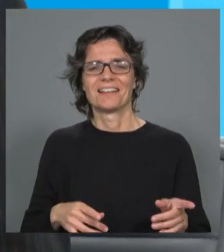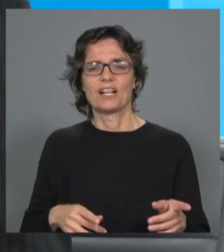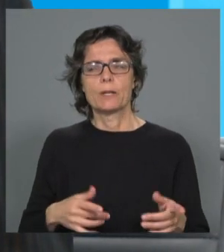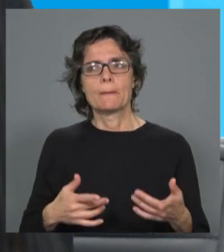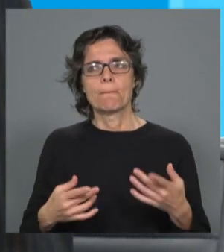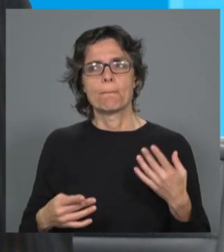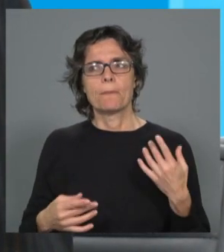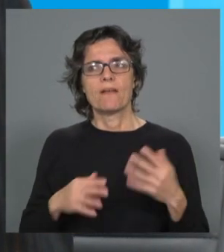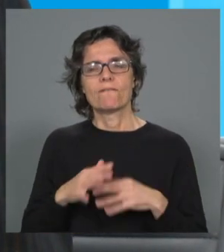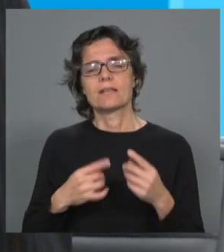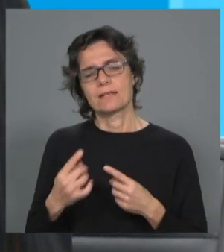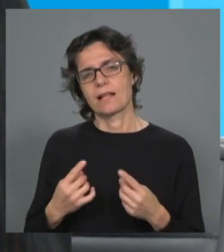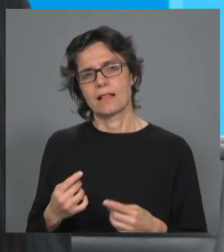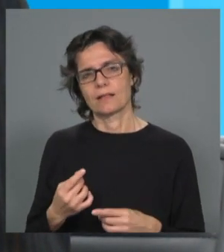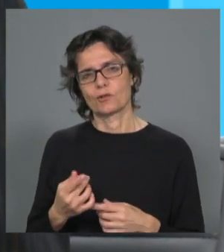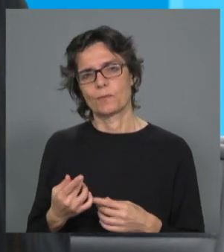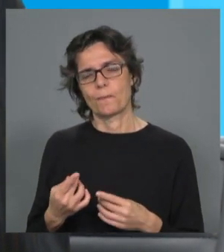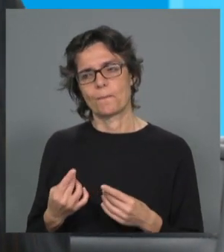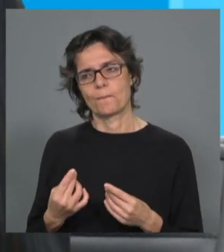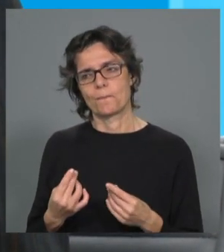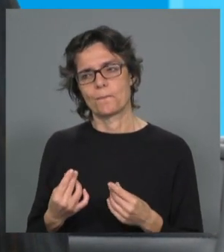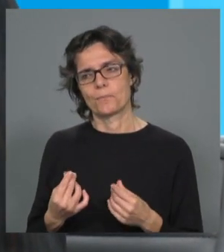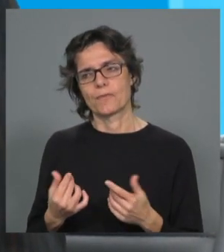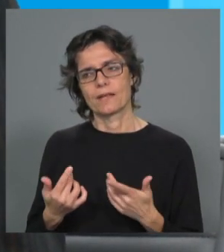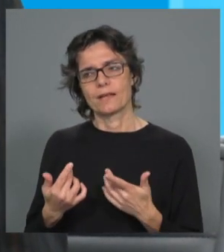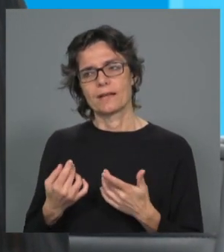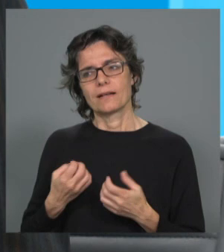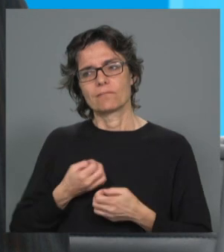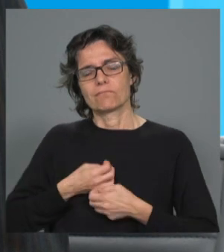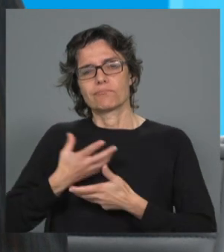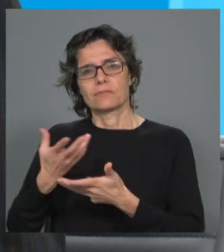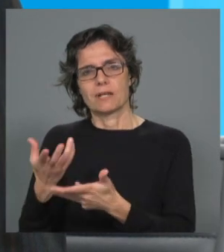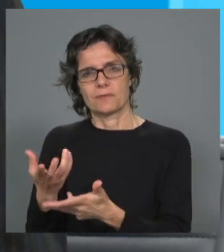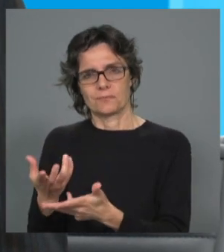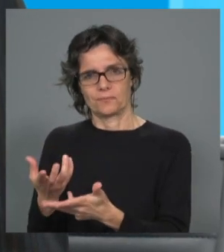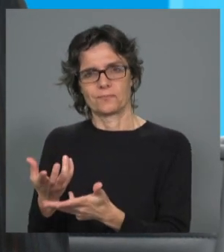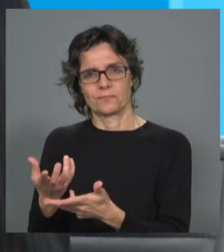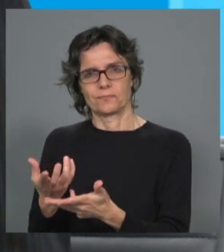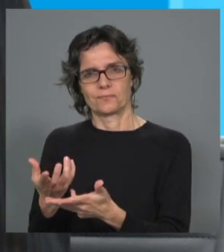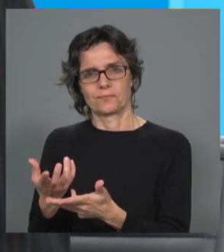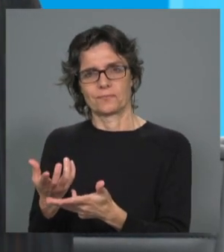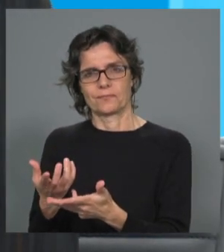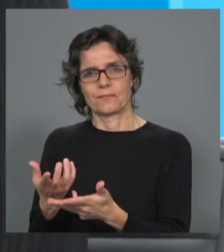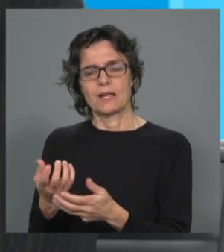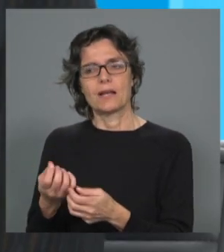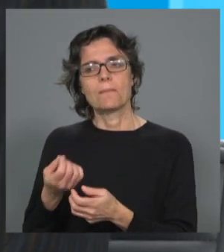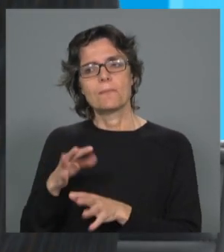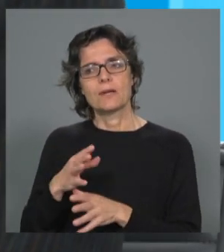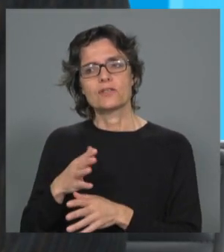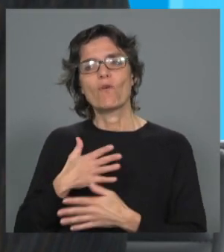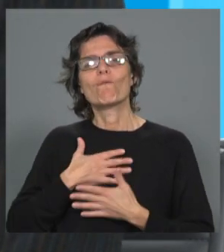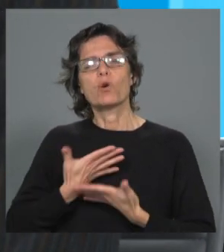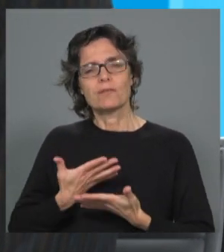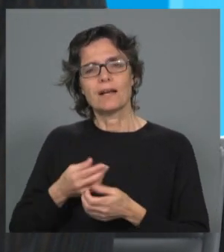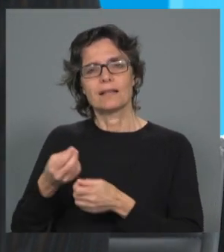gesto pode trazer imenso da pessoa e transmitir imenso àquela pessoa. Mas esse gesto tem que ser sentido. Eu digo isto para